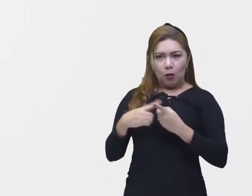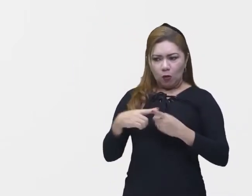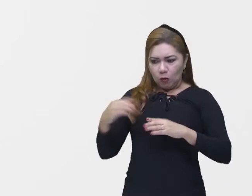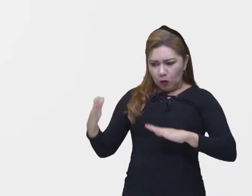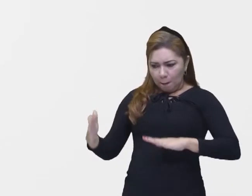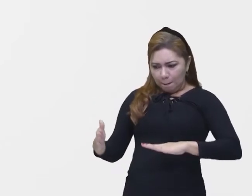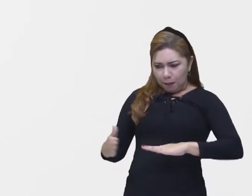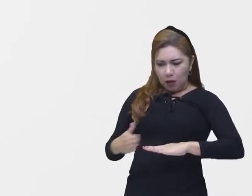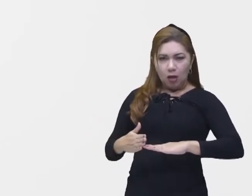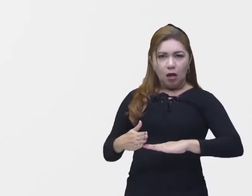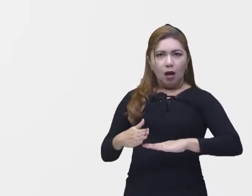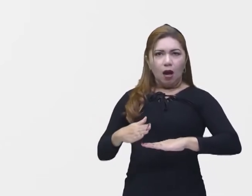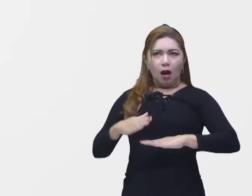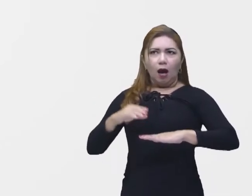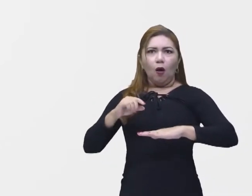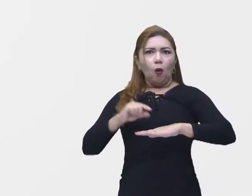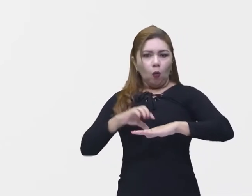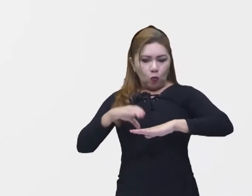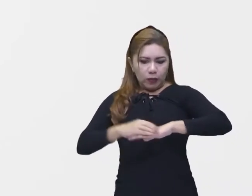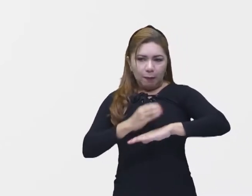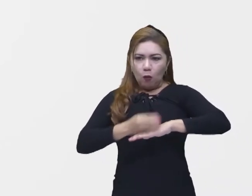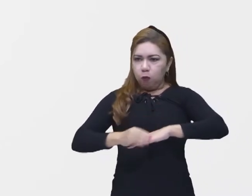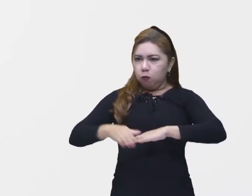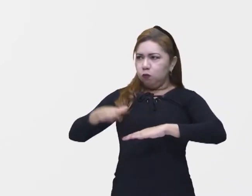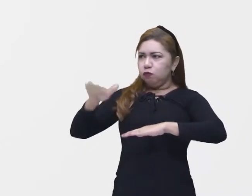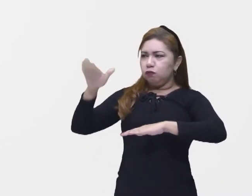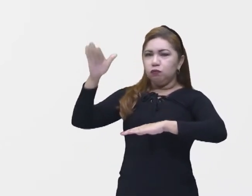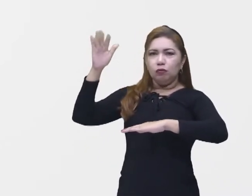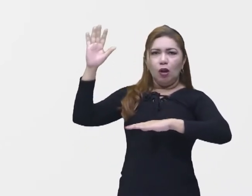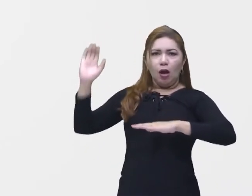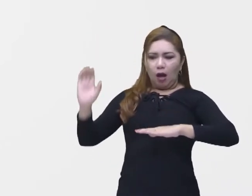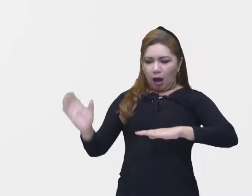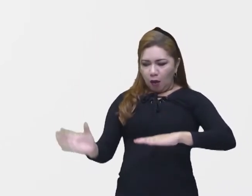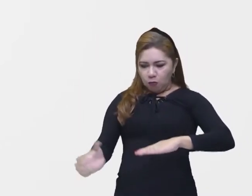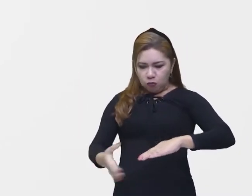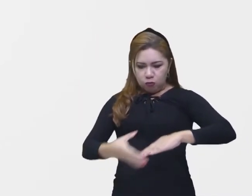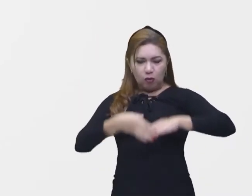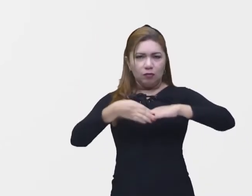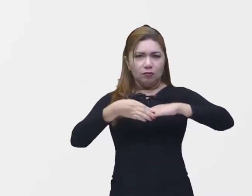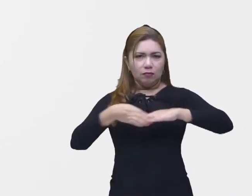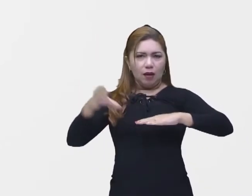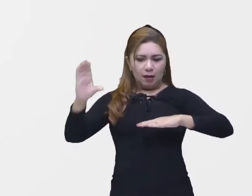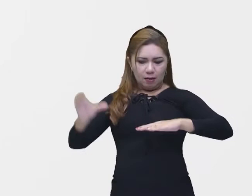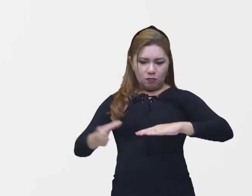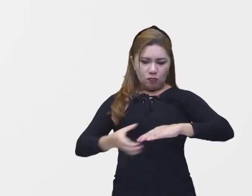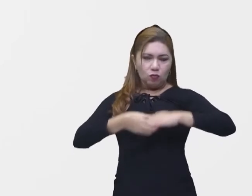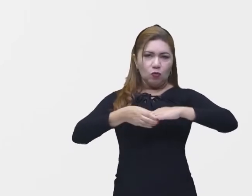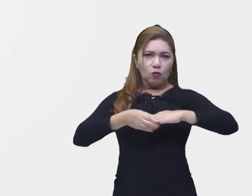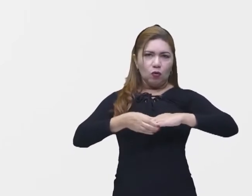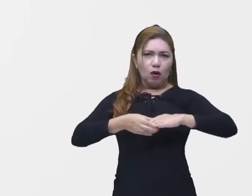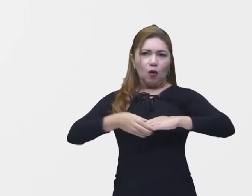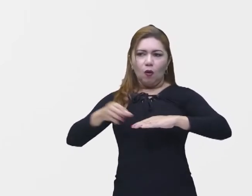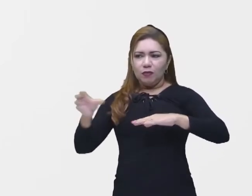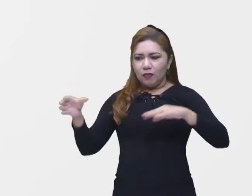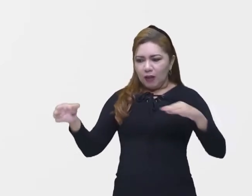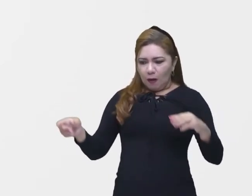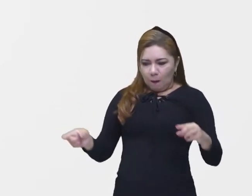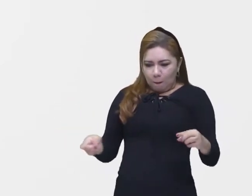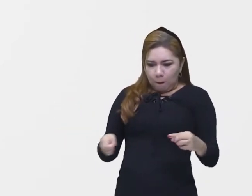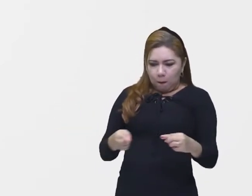o sapatinho saiu voando e se encaixou direitinho no pé dela, como se tivesse sido atraído por